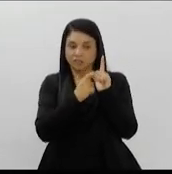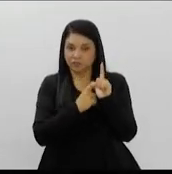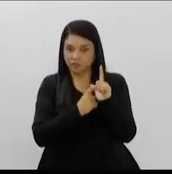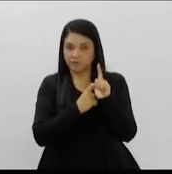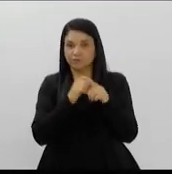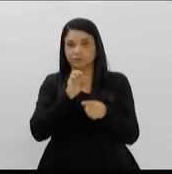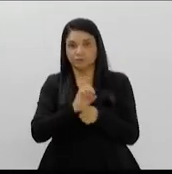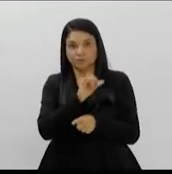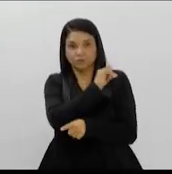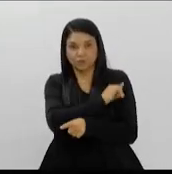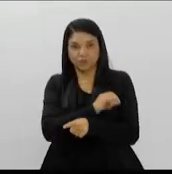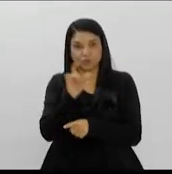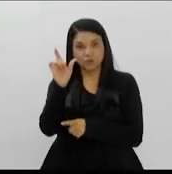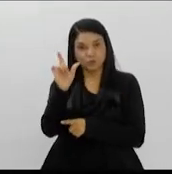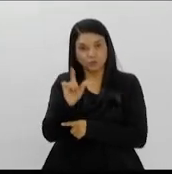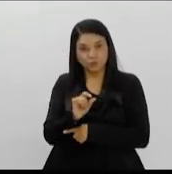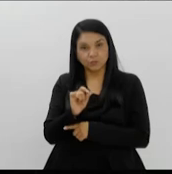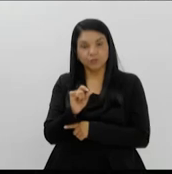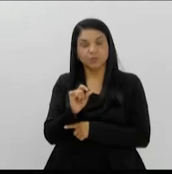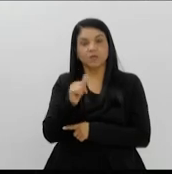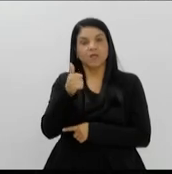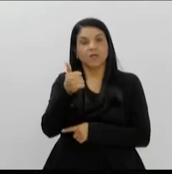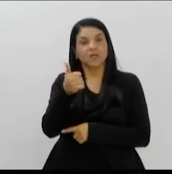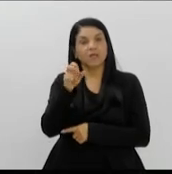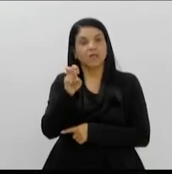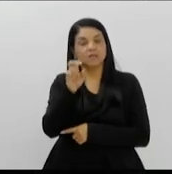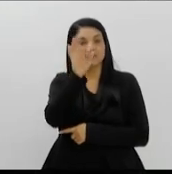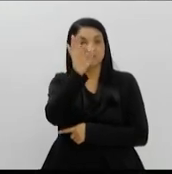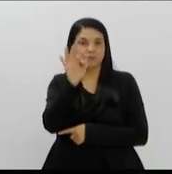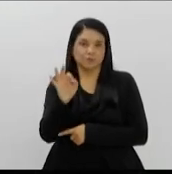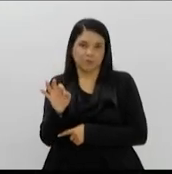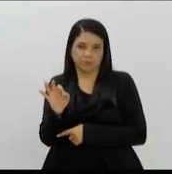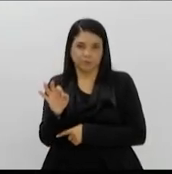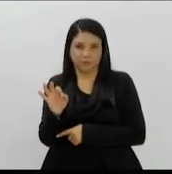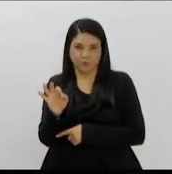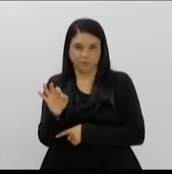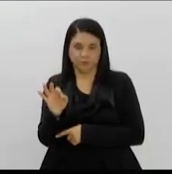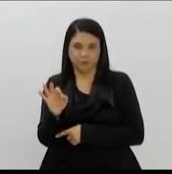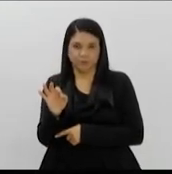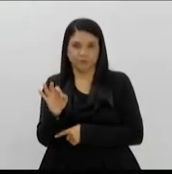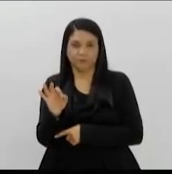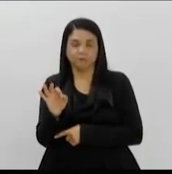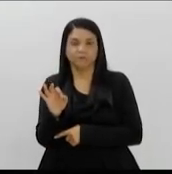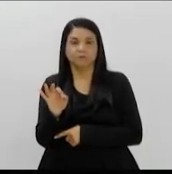ser reduzida em 15 pontos percentuais. E não